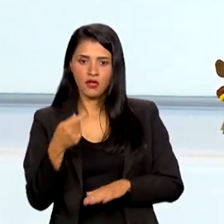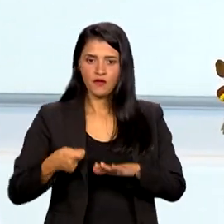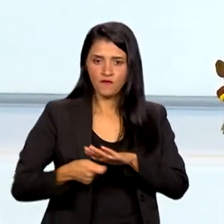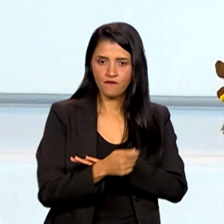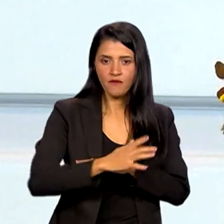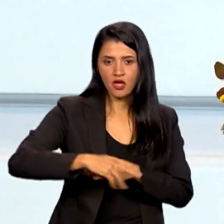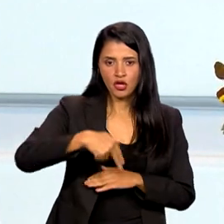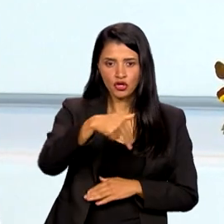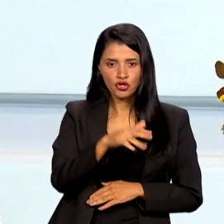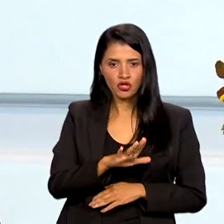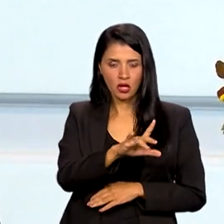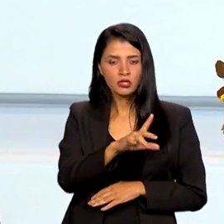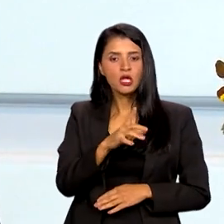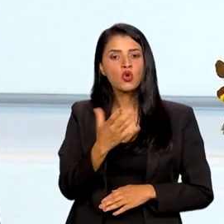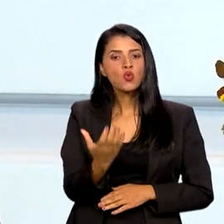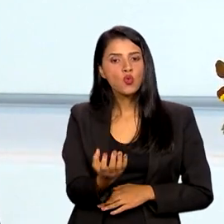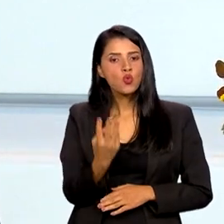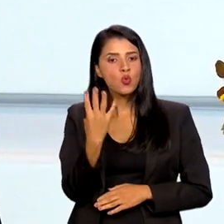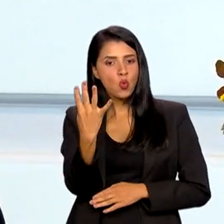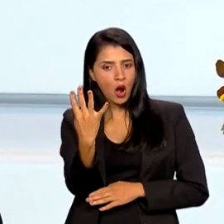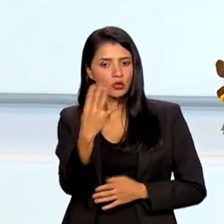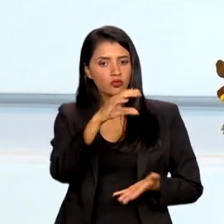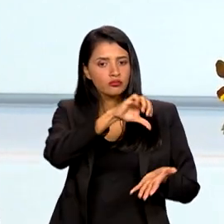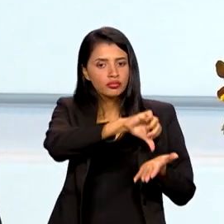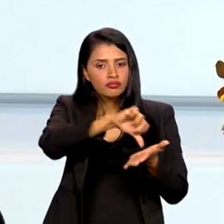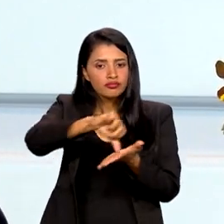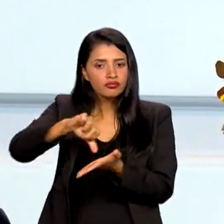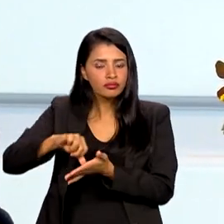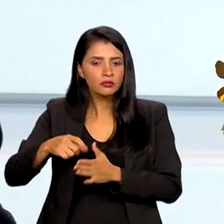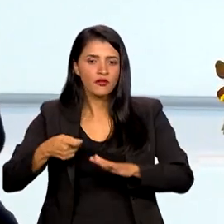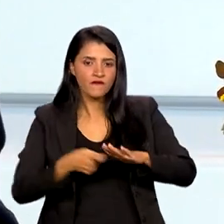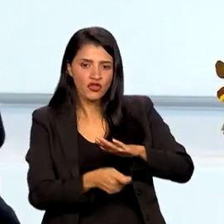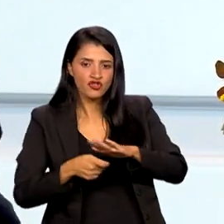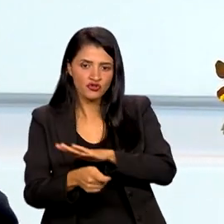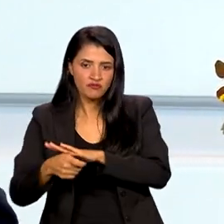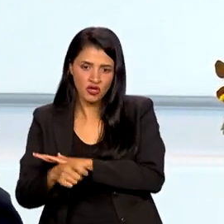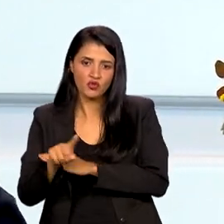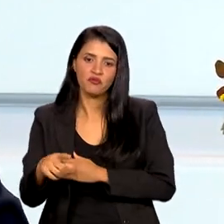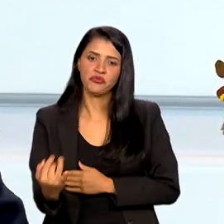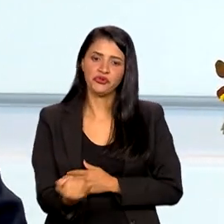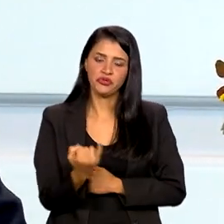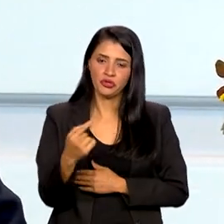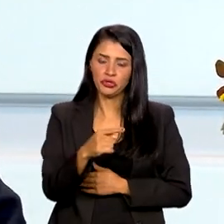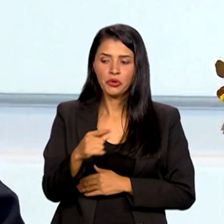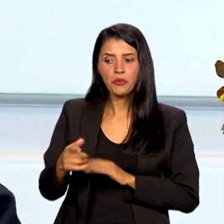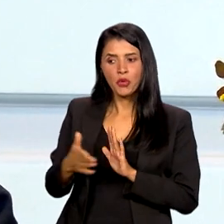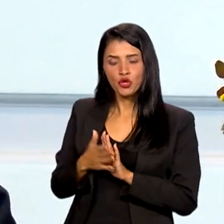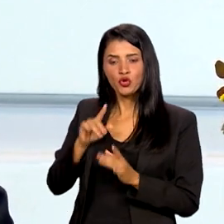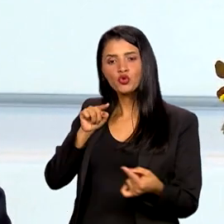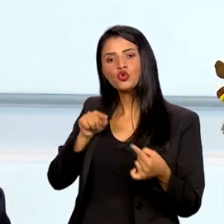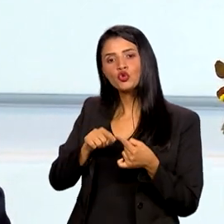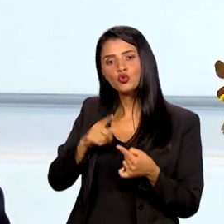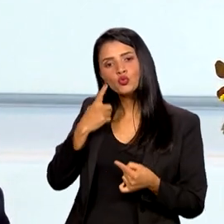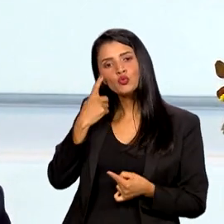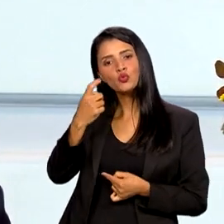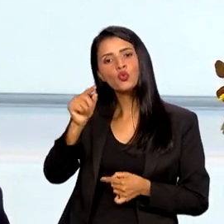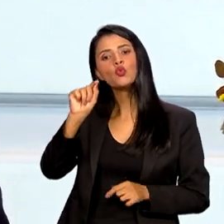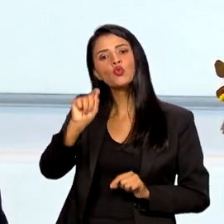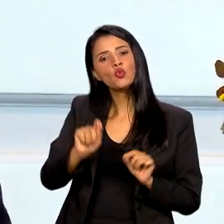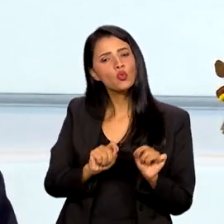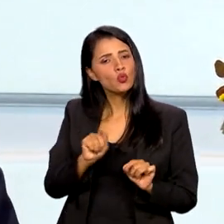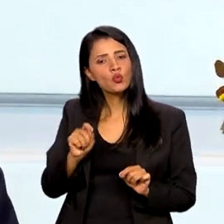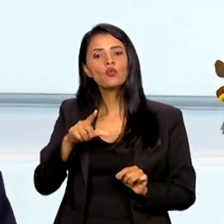4 polos de investimento muito significativos, e o nosso propósito, a nossa pretensão é que, de fato, haja